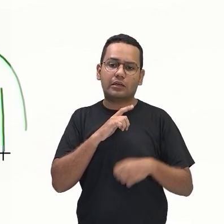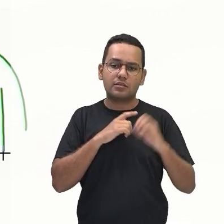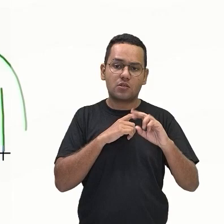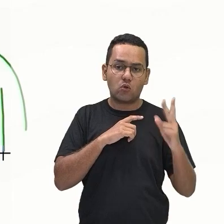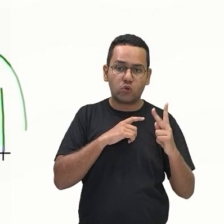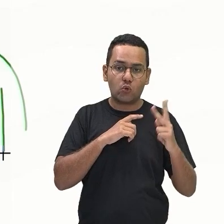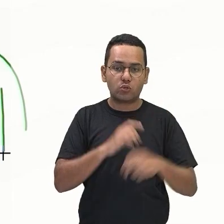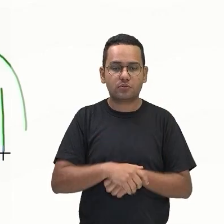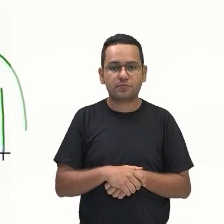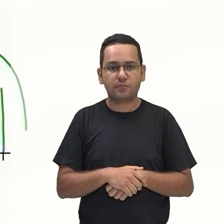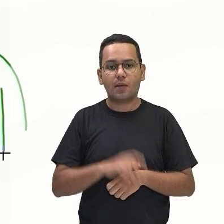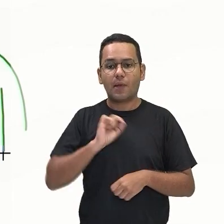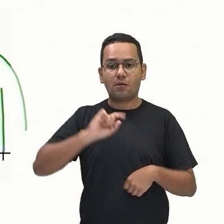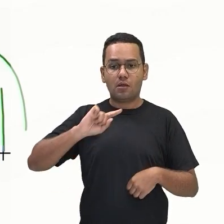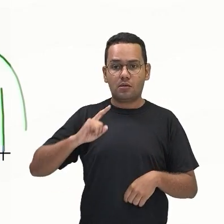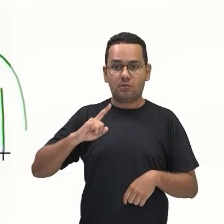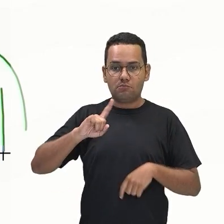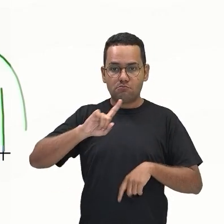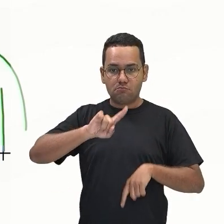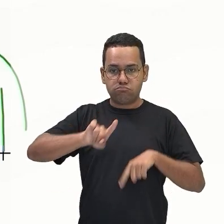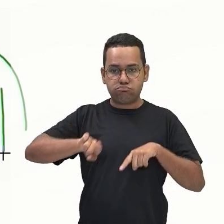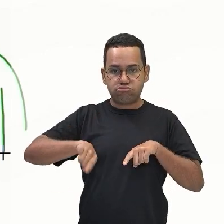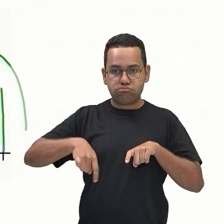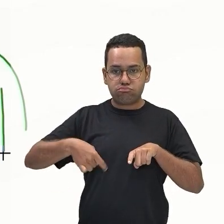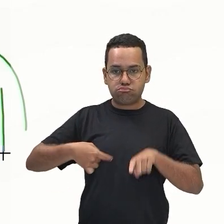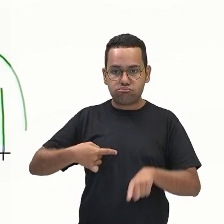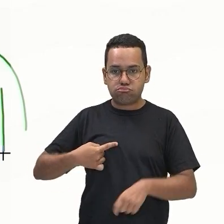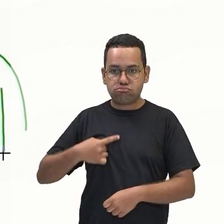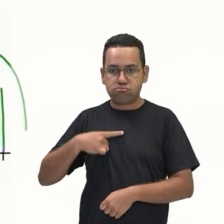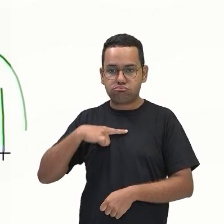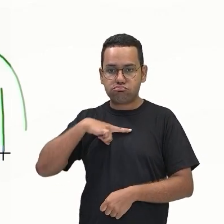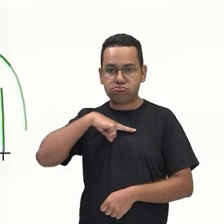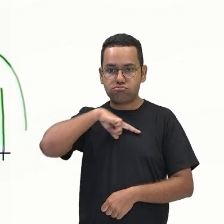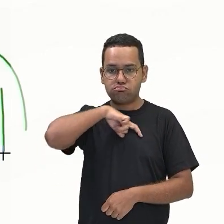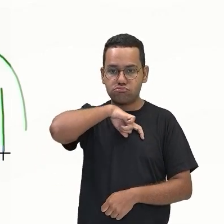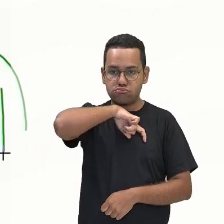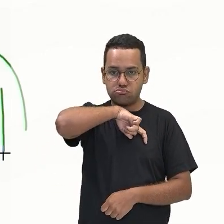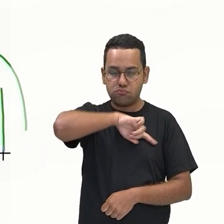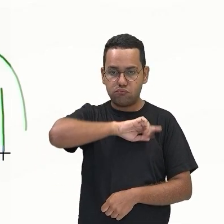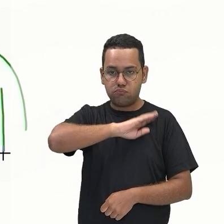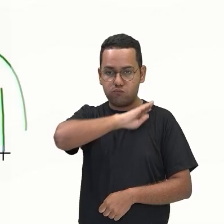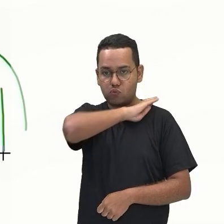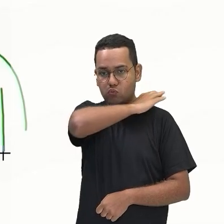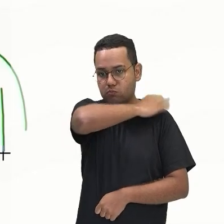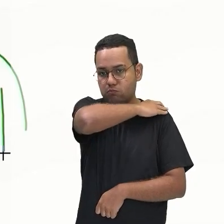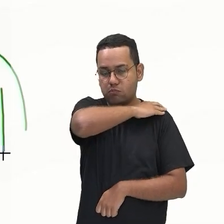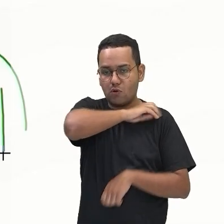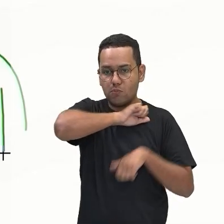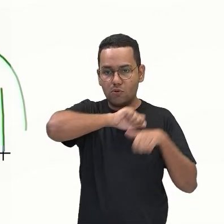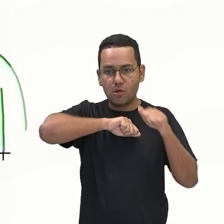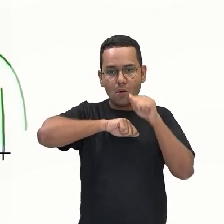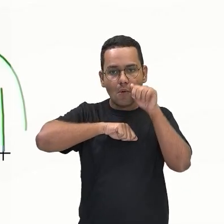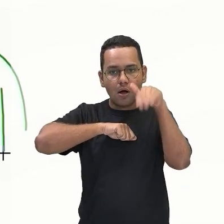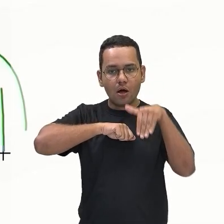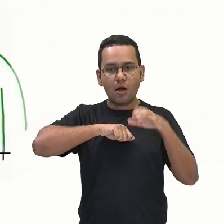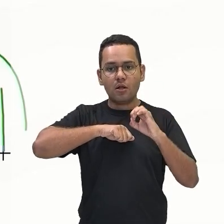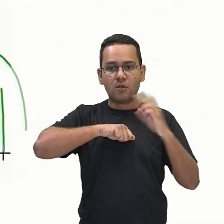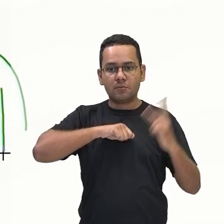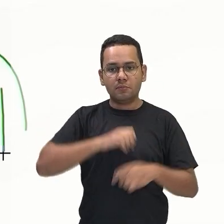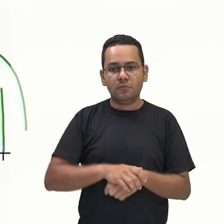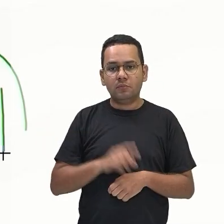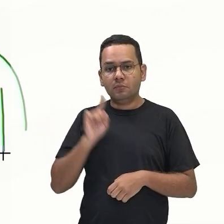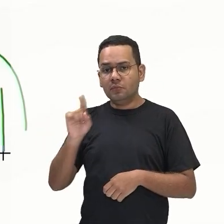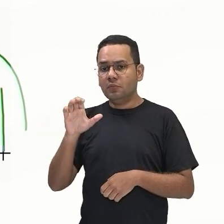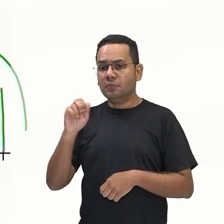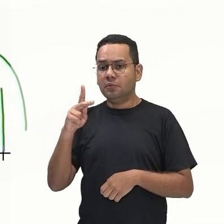Ela está retornando do corpo, indo para onde? Passa para o coração e vai para o pulmão para fazer a troca gasosa. E os capilares